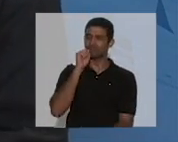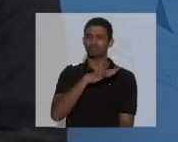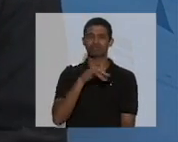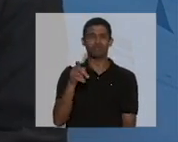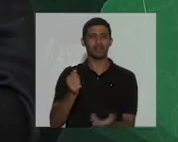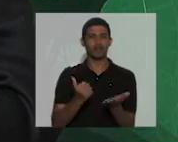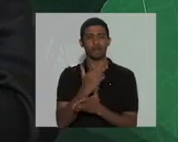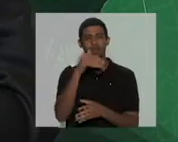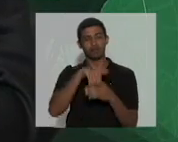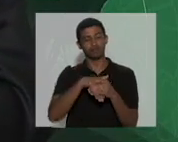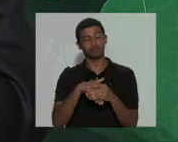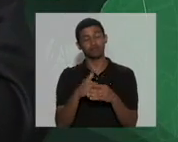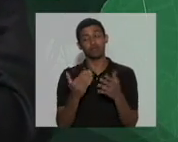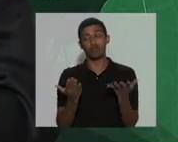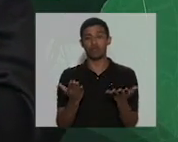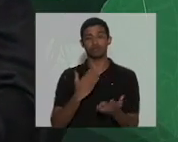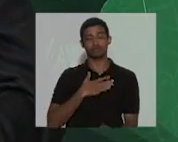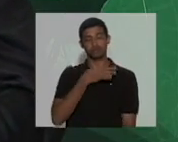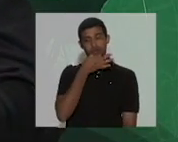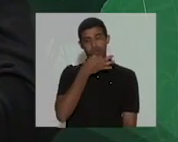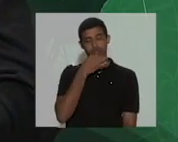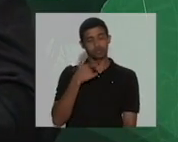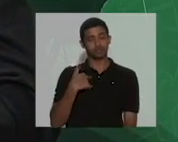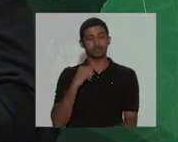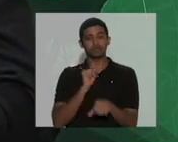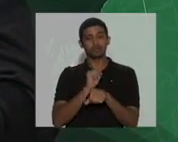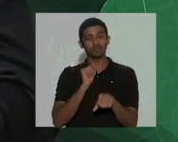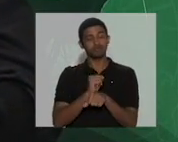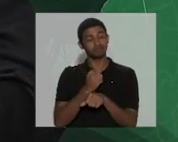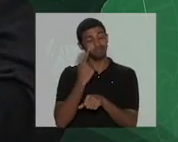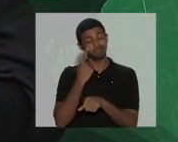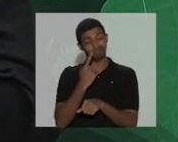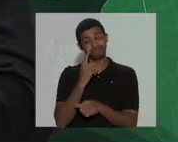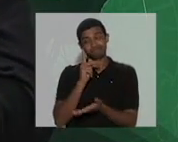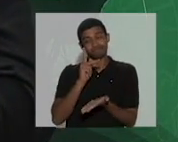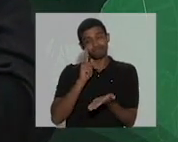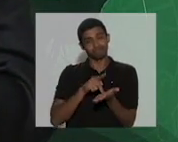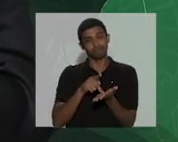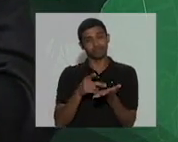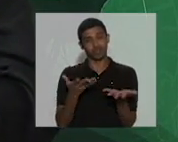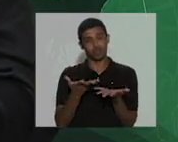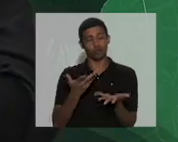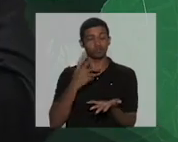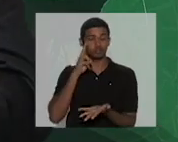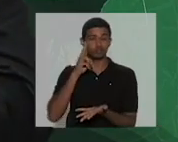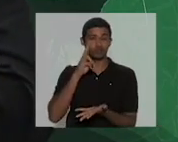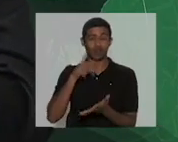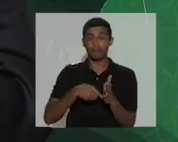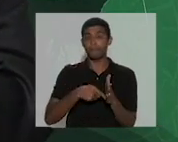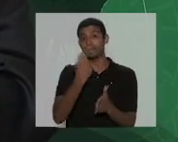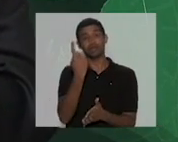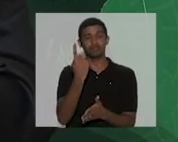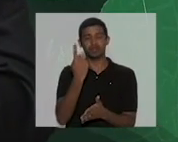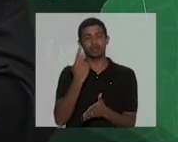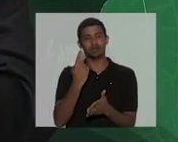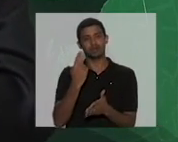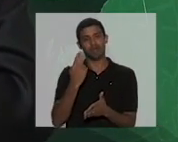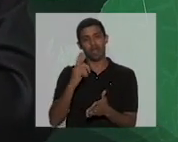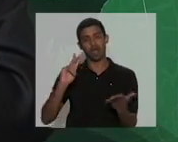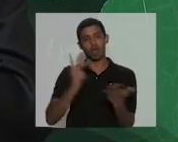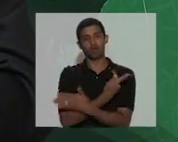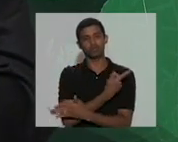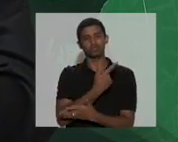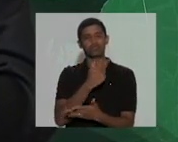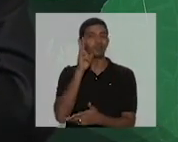voto? Olha, Rui, eu espero que esse fato, que é um fato histórico, né? Acho que é a primeira vez na